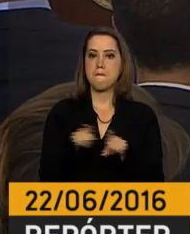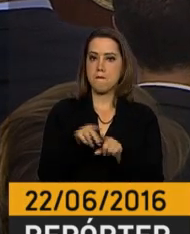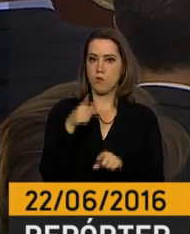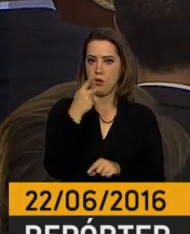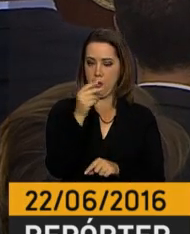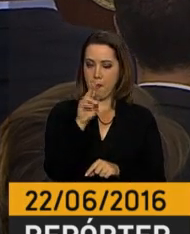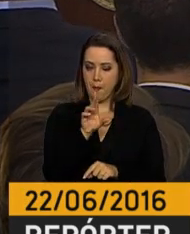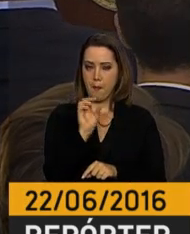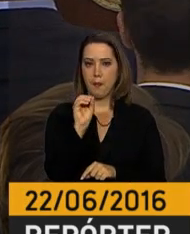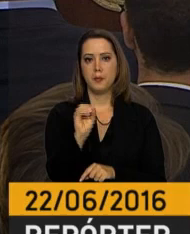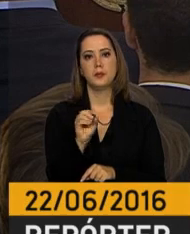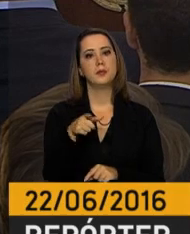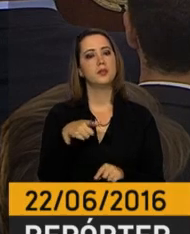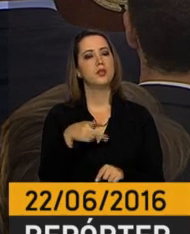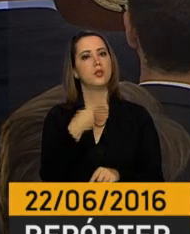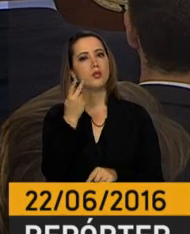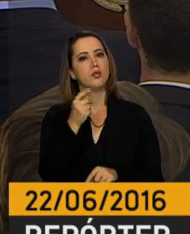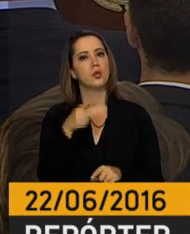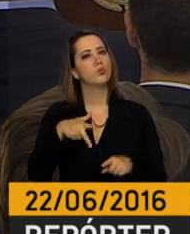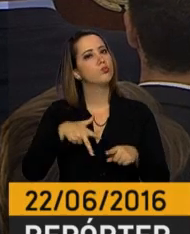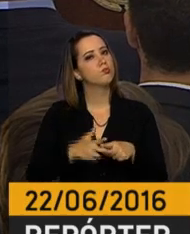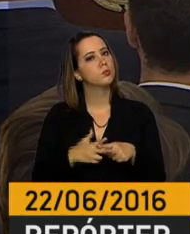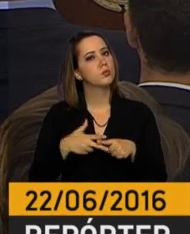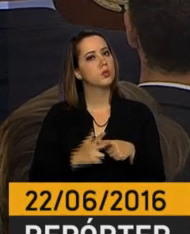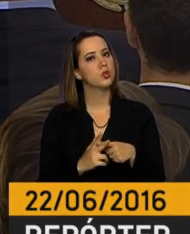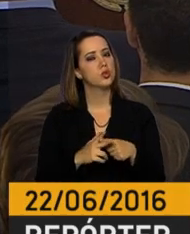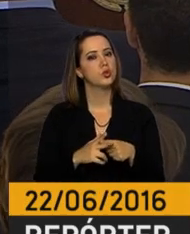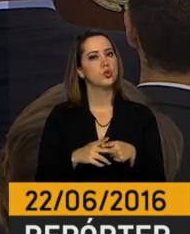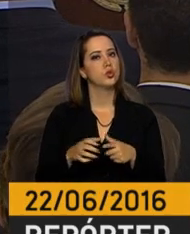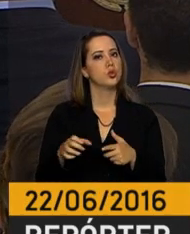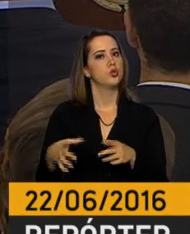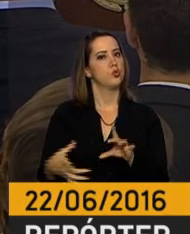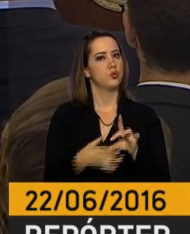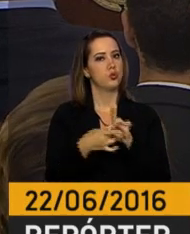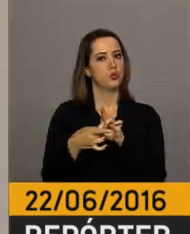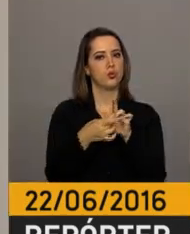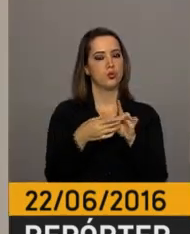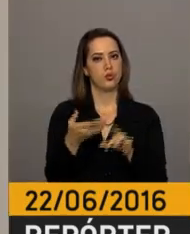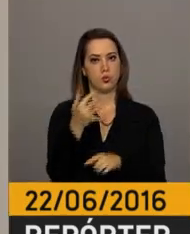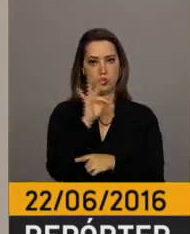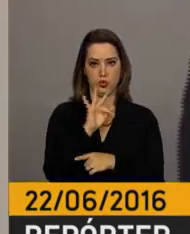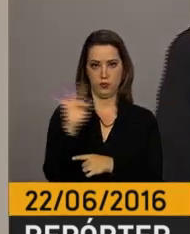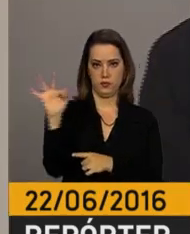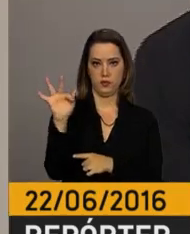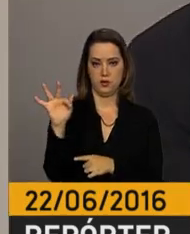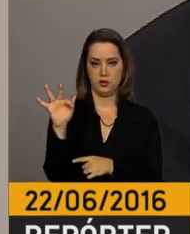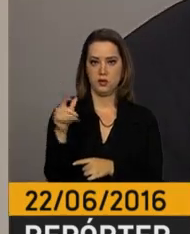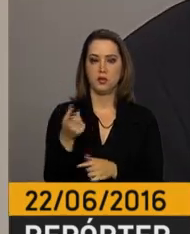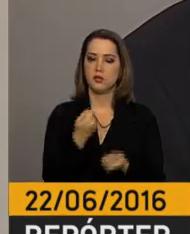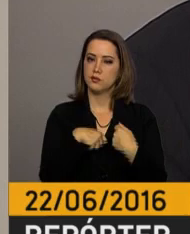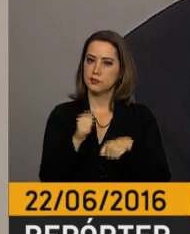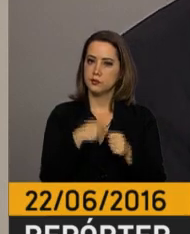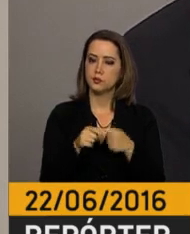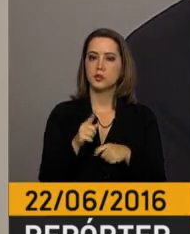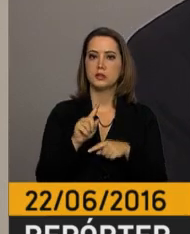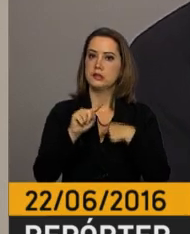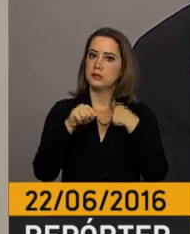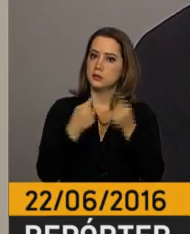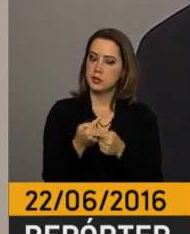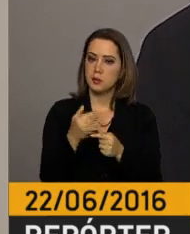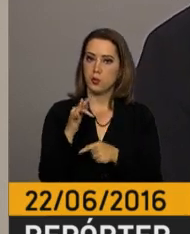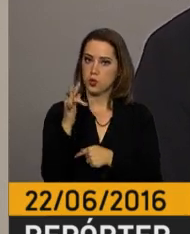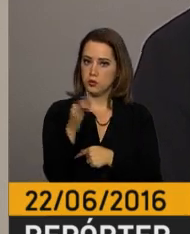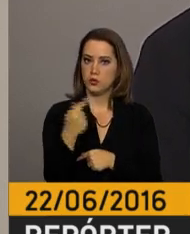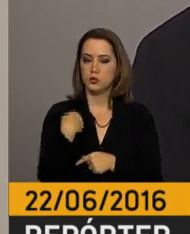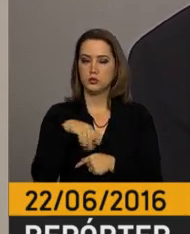eh ajuste federativo emergencial foi o que fizemos mas mais adiante nós vamos a cuidar de uma repactuação